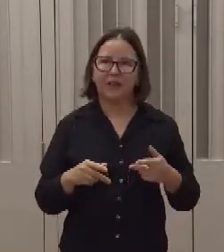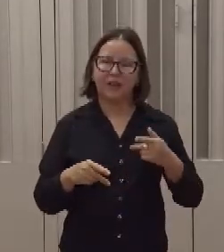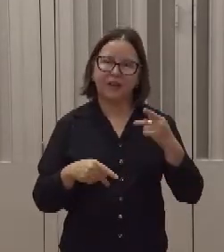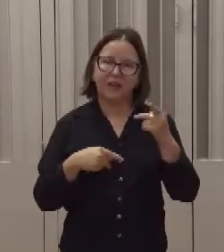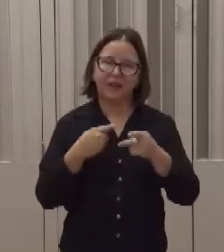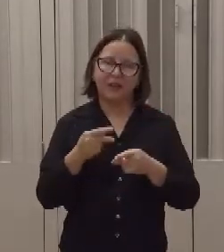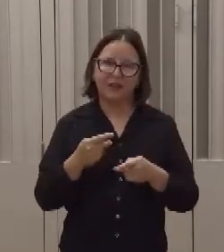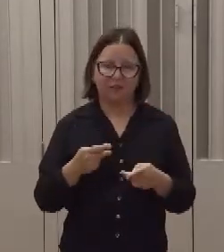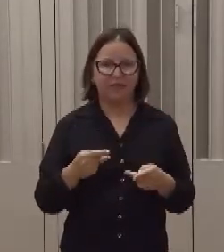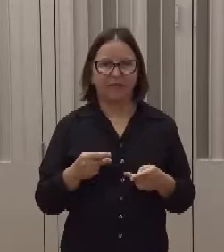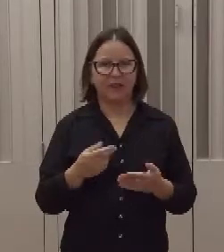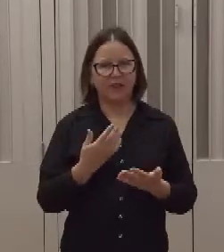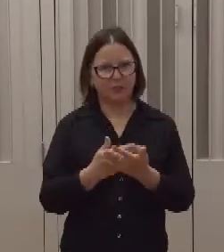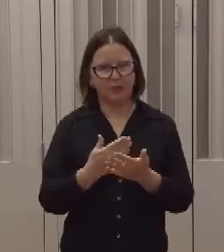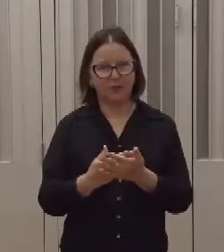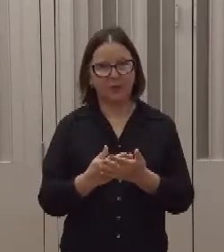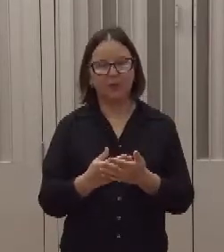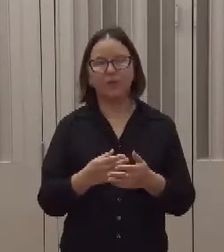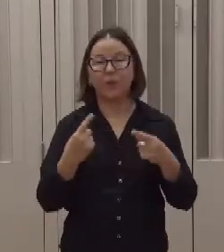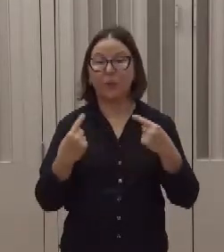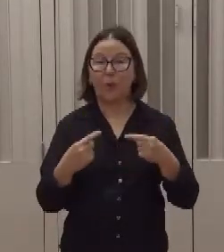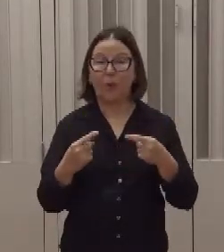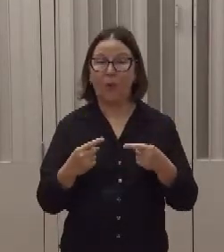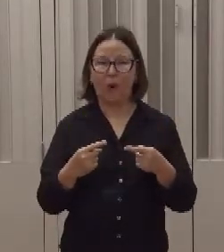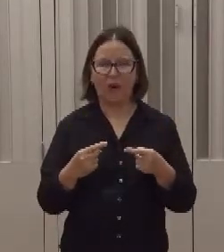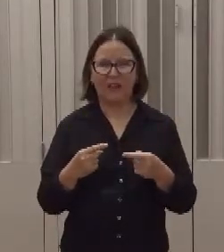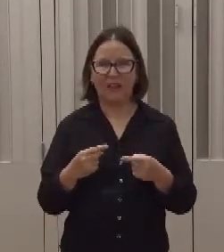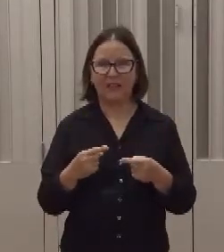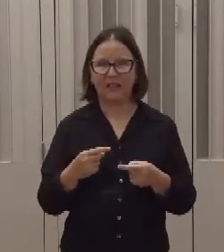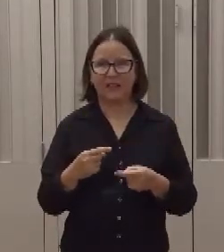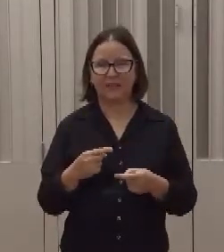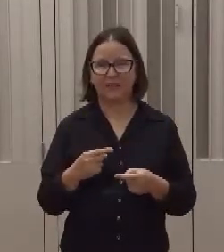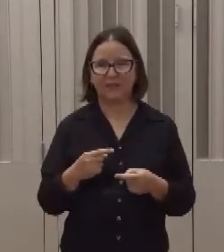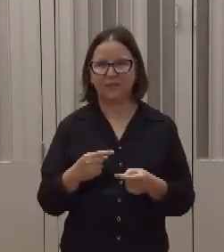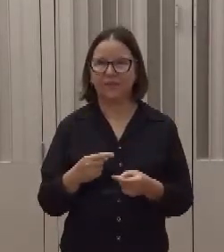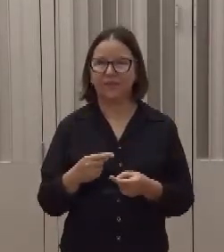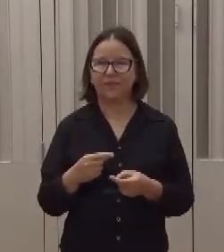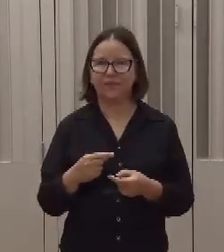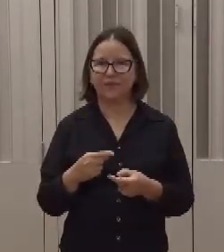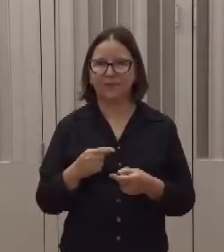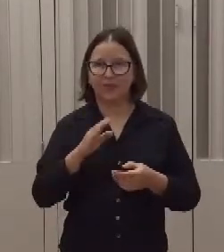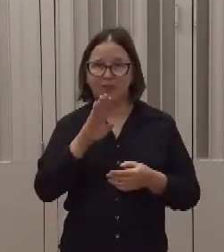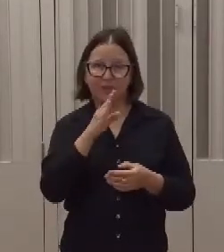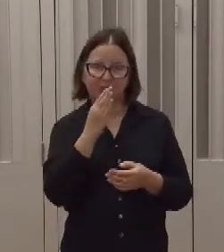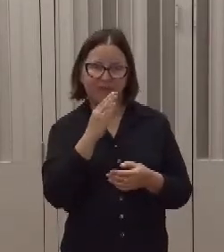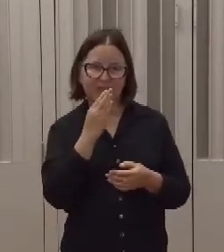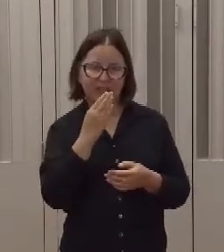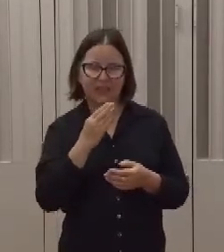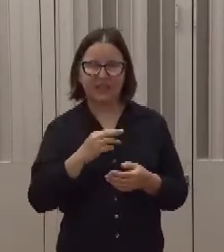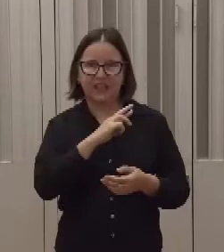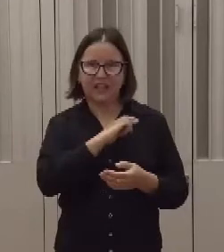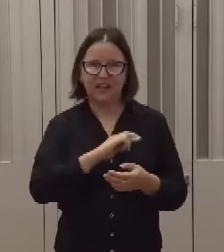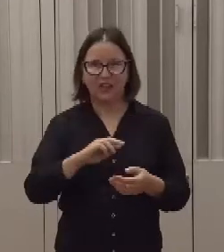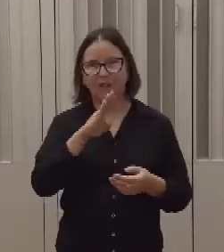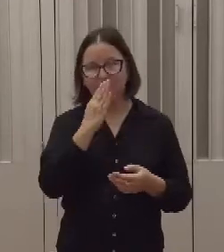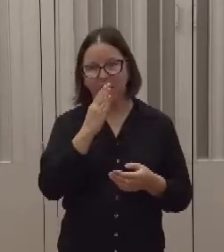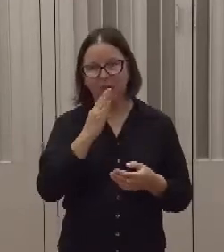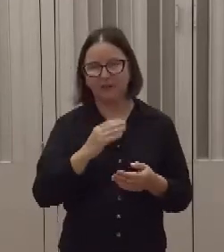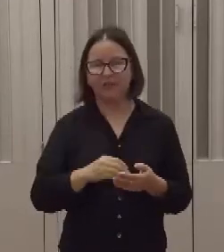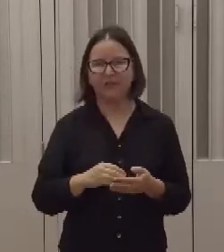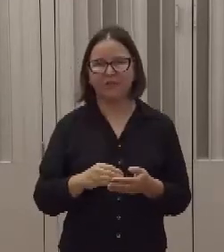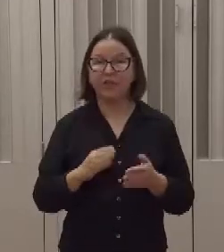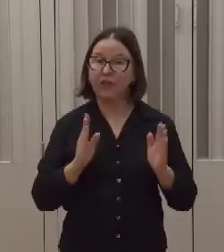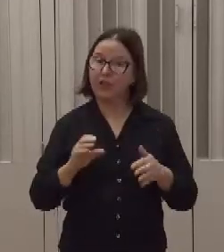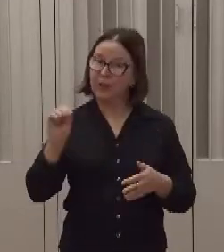Heresias, onde ele cita várias heresias que já estavam presentes dentro da igreja naquele tempo, pouco mais de 100